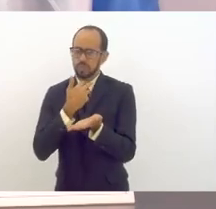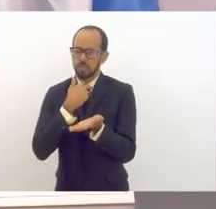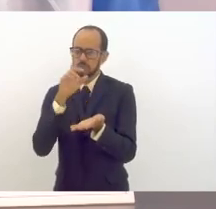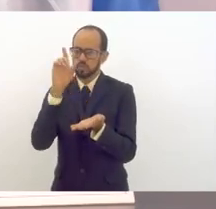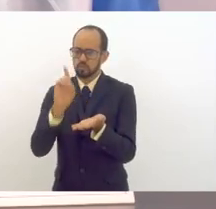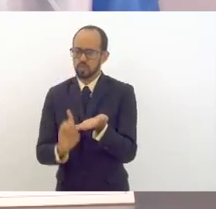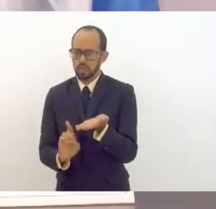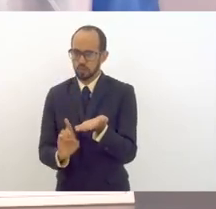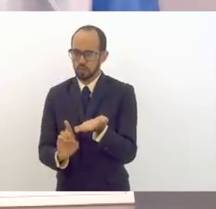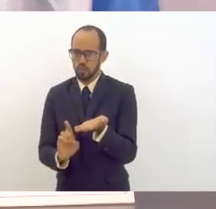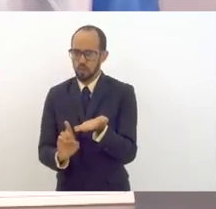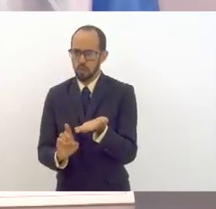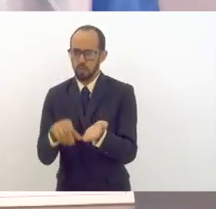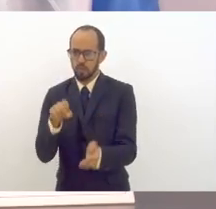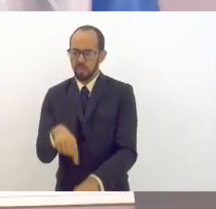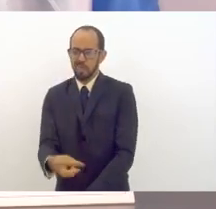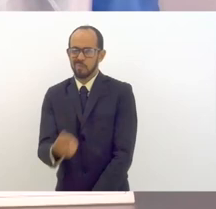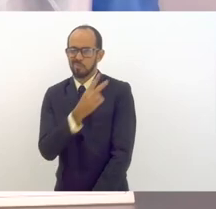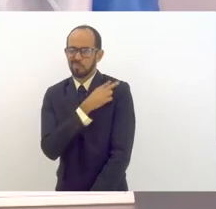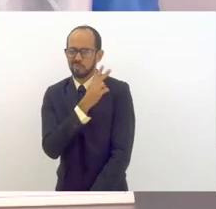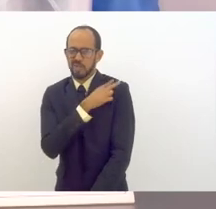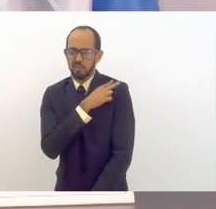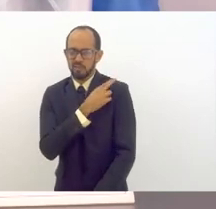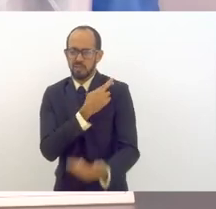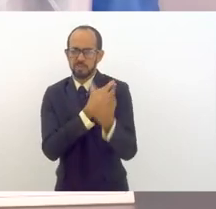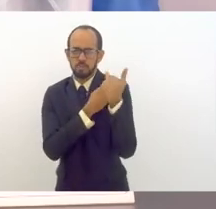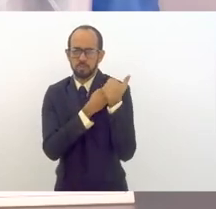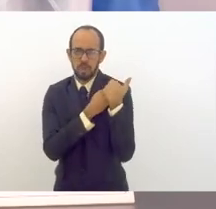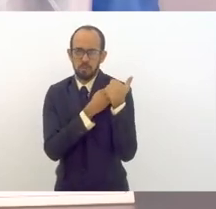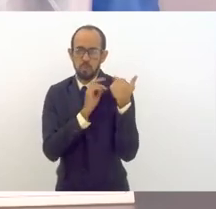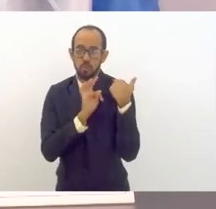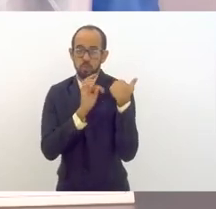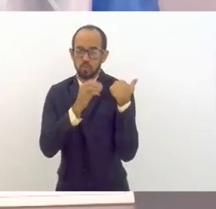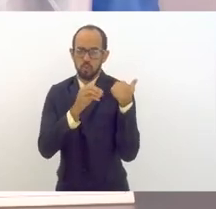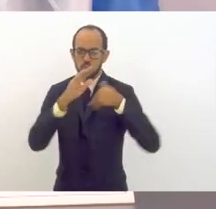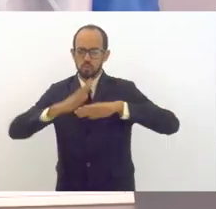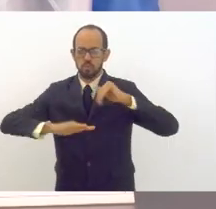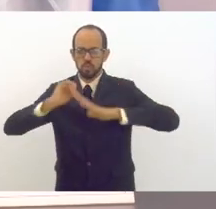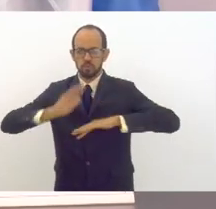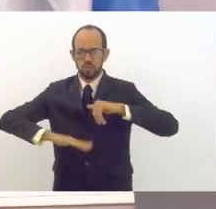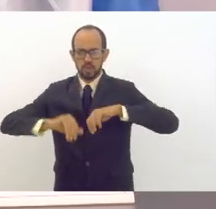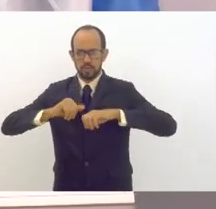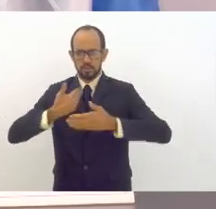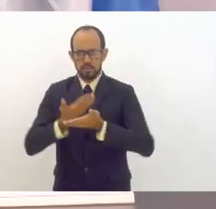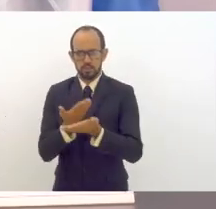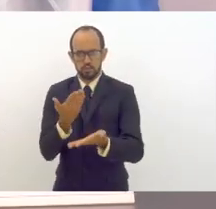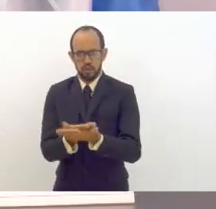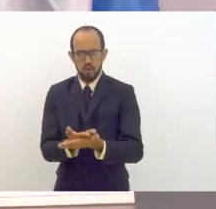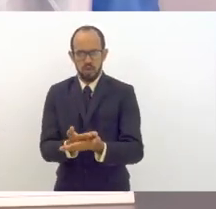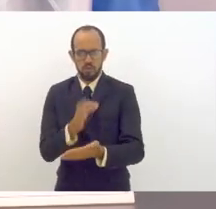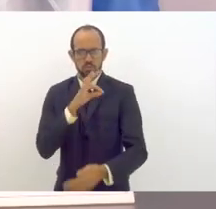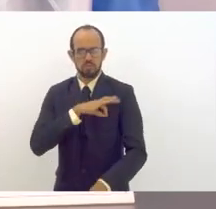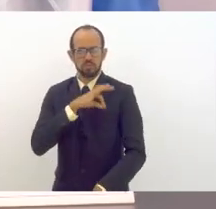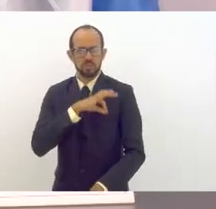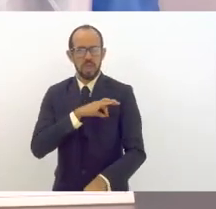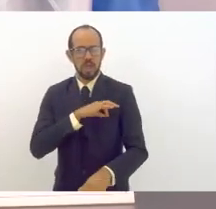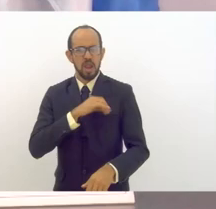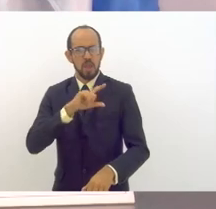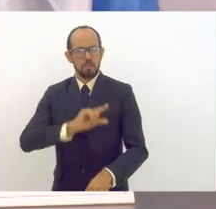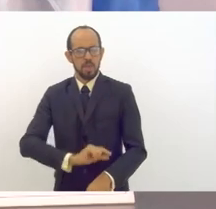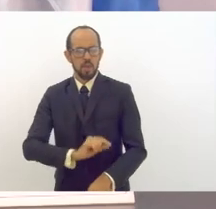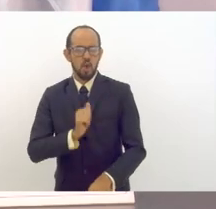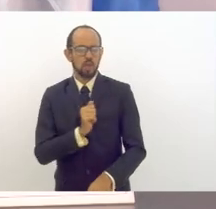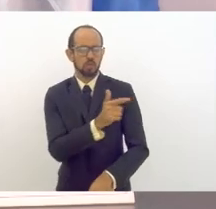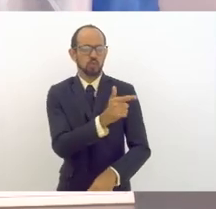ocupa uma função de chefia, que de alguma forma é responsável por todos os profissionais da unidade escolar, ganhando um salário mais baixo do que os